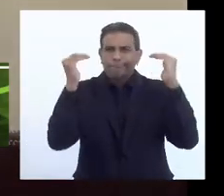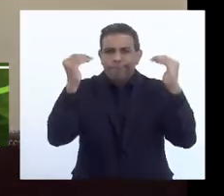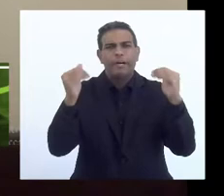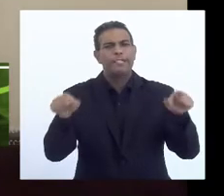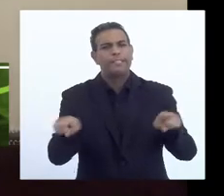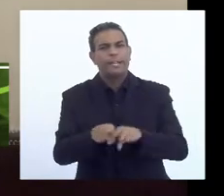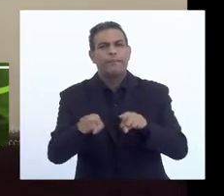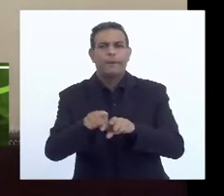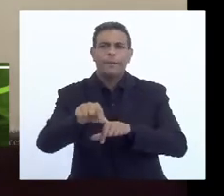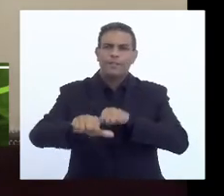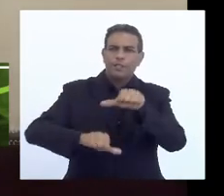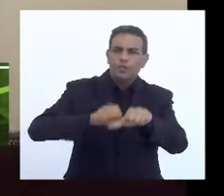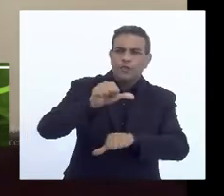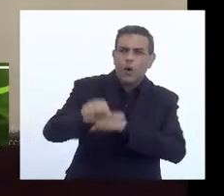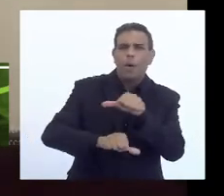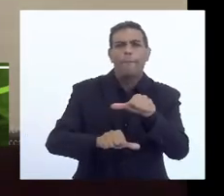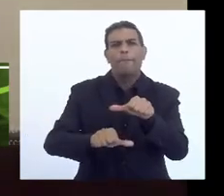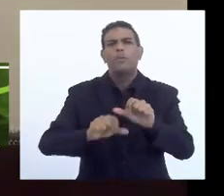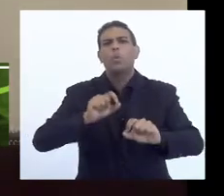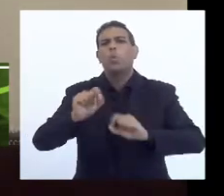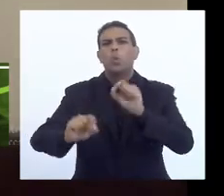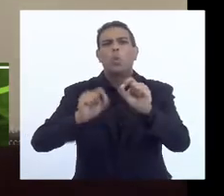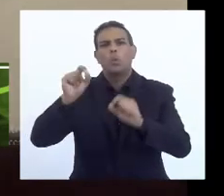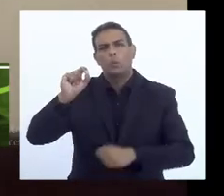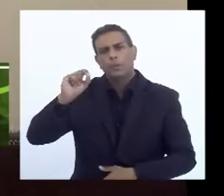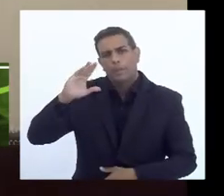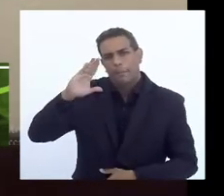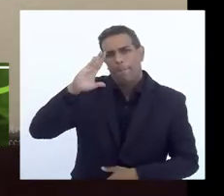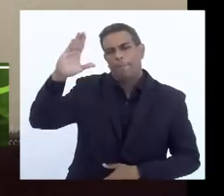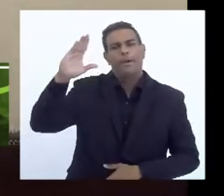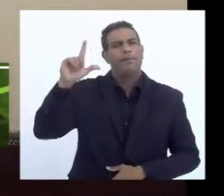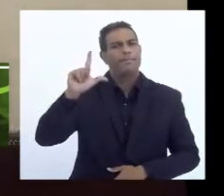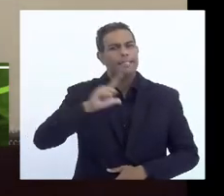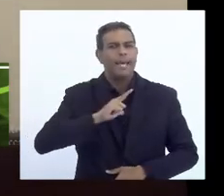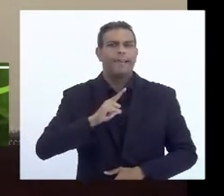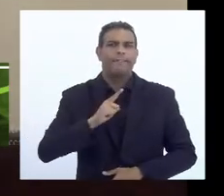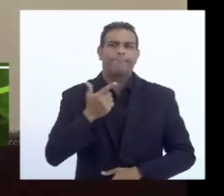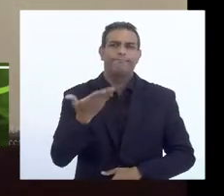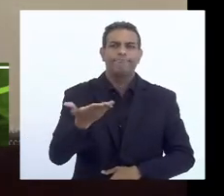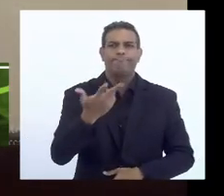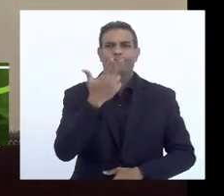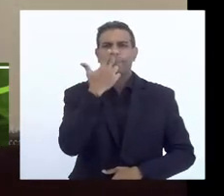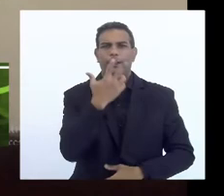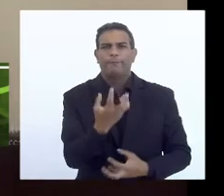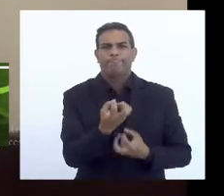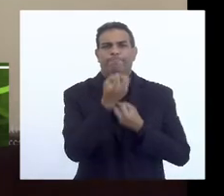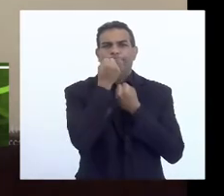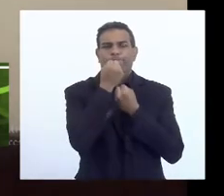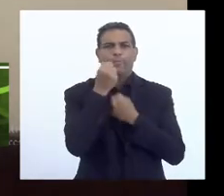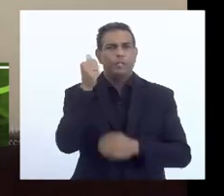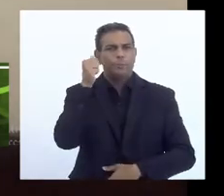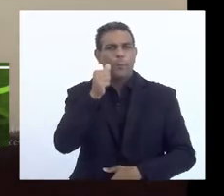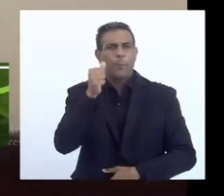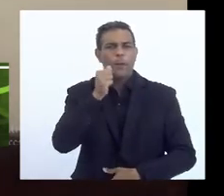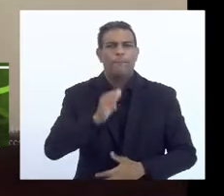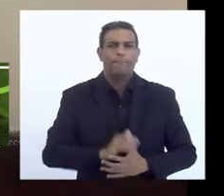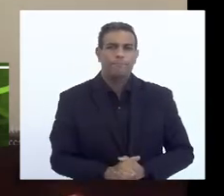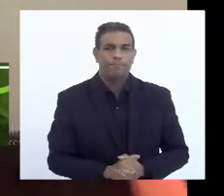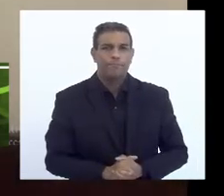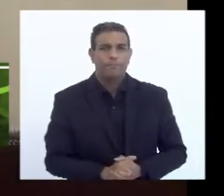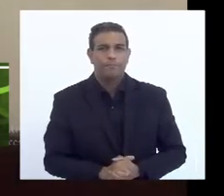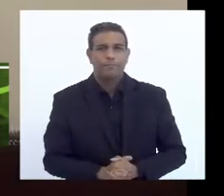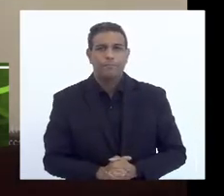se transformaram no principal instrumento de imobilização das mulheres, ou pela